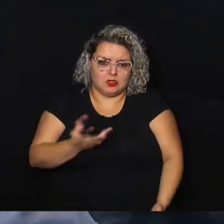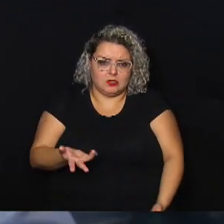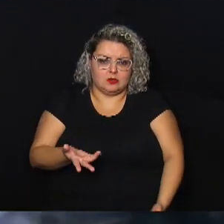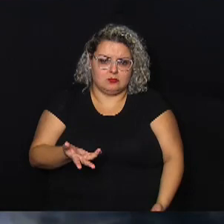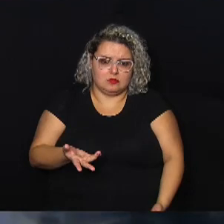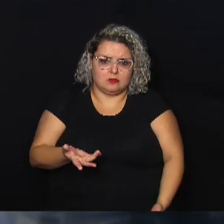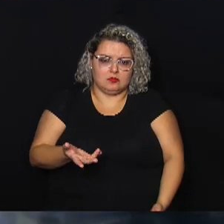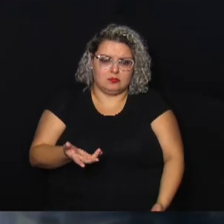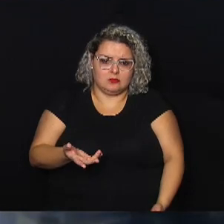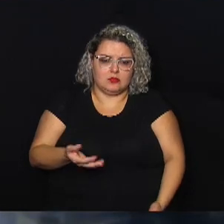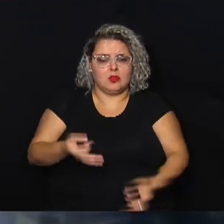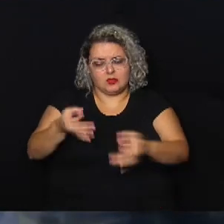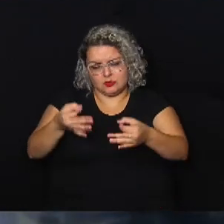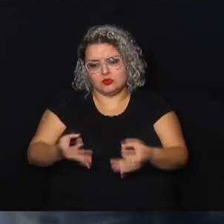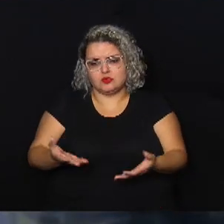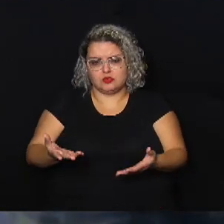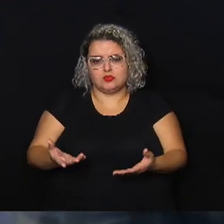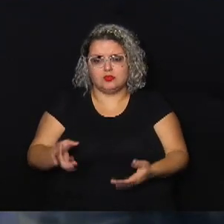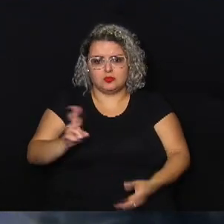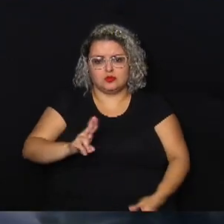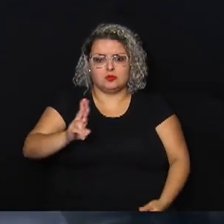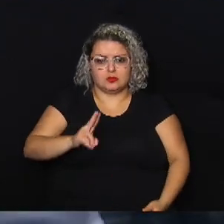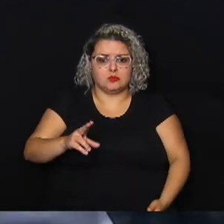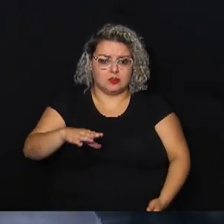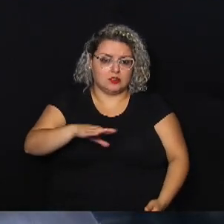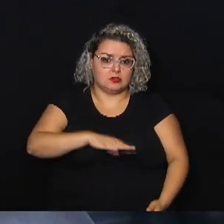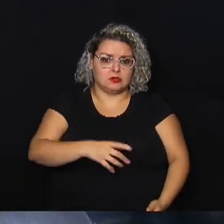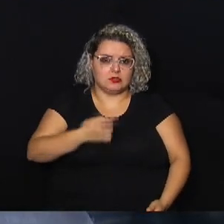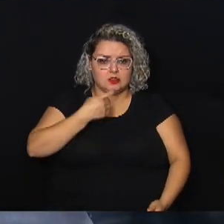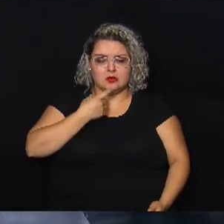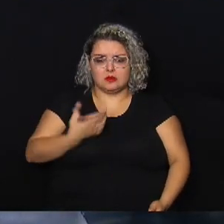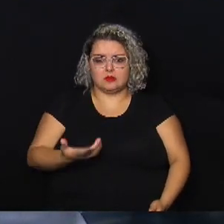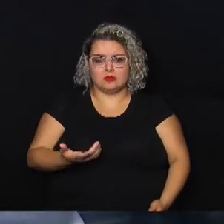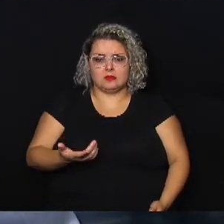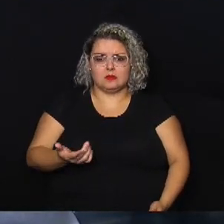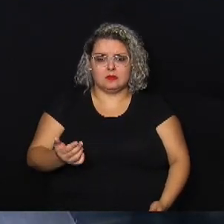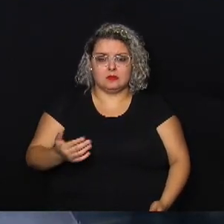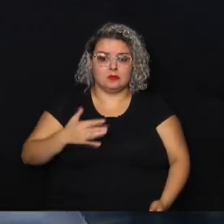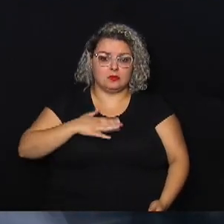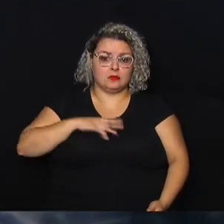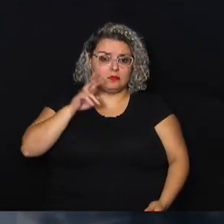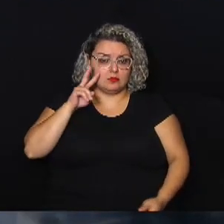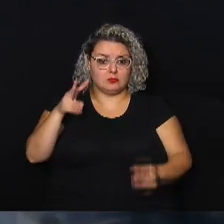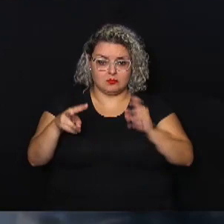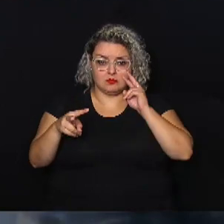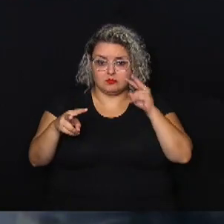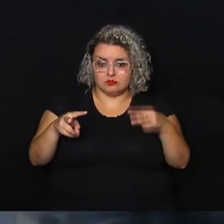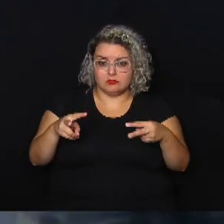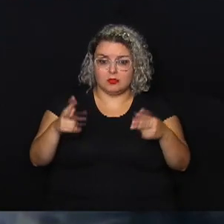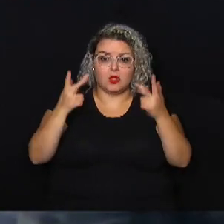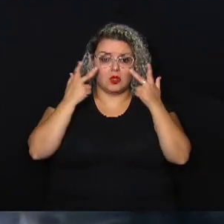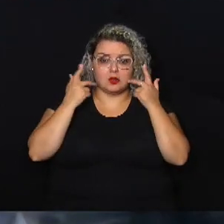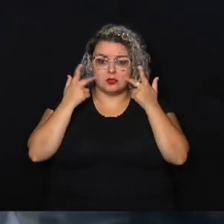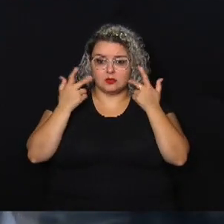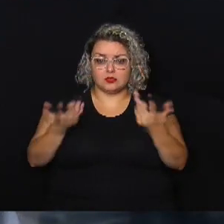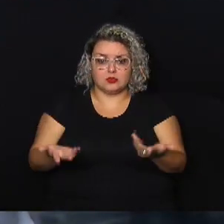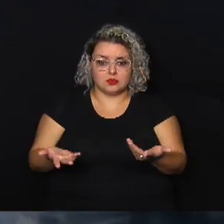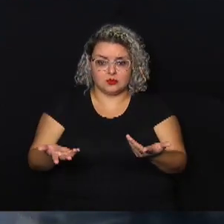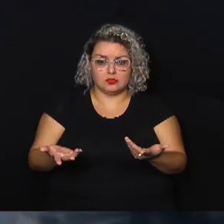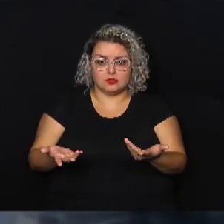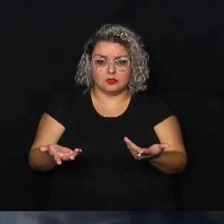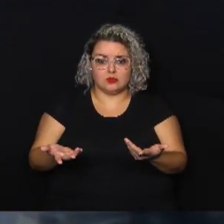nós implementarmos isso aqui na cidade de Campinas, já que no meu ponto de vista seria algo natural, seria